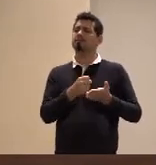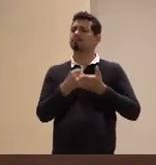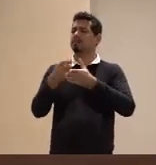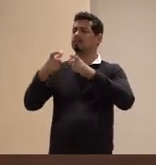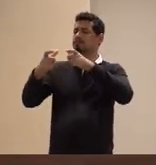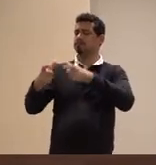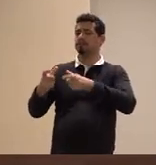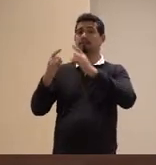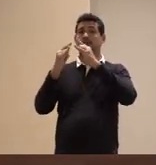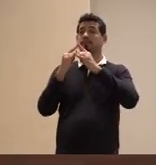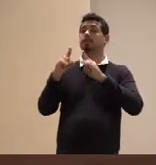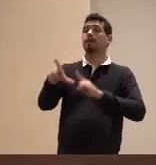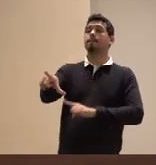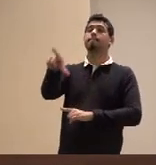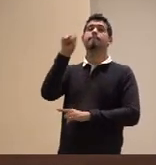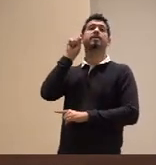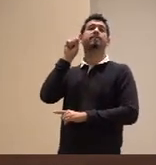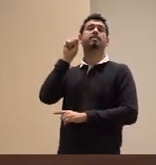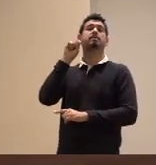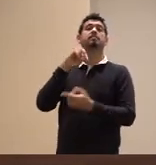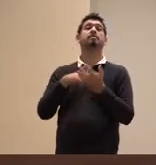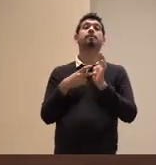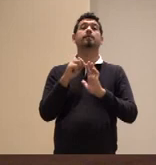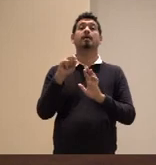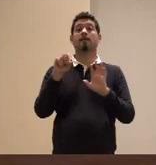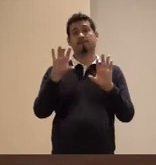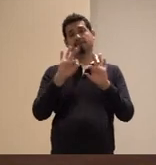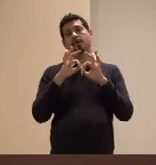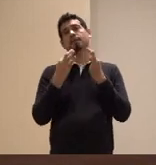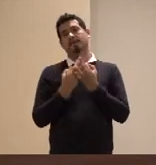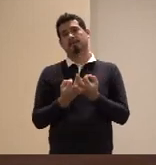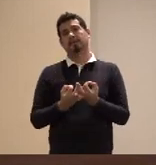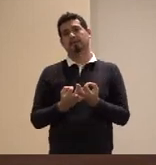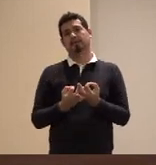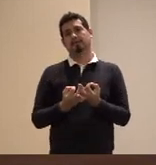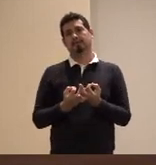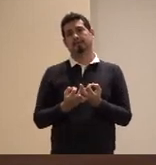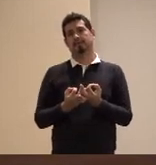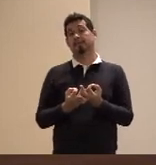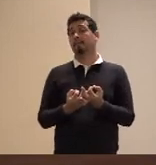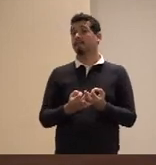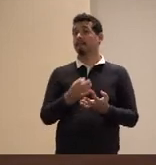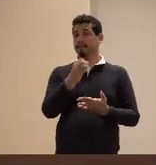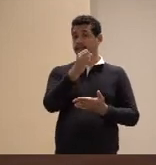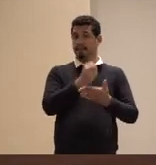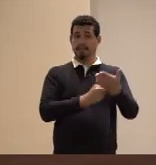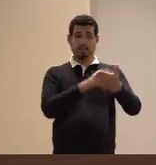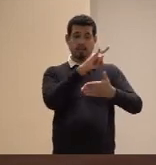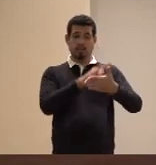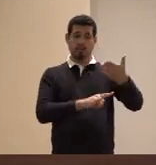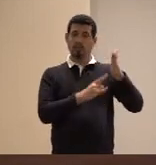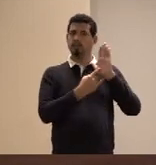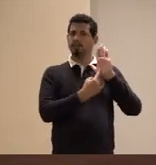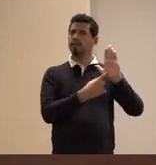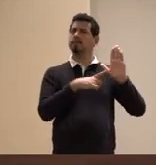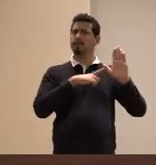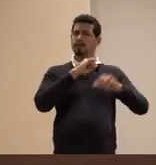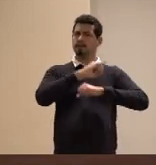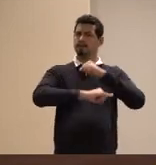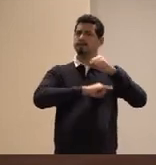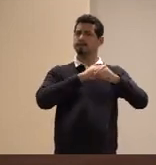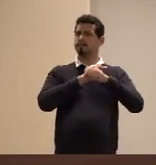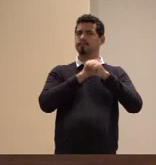a preferência que seja o acolhimento familiar. Esse documento, ele está na internet, está